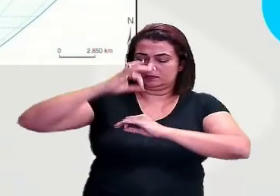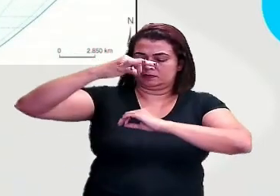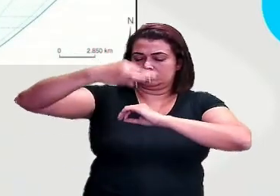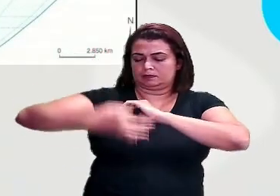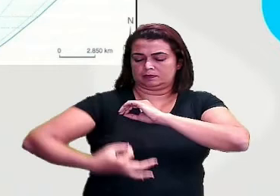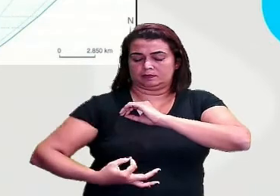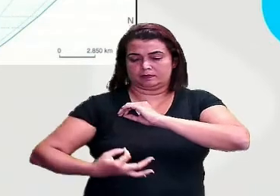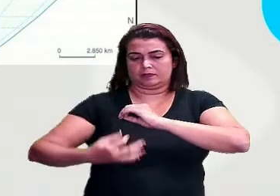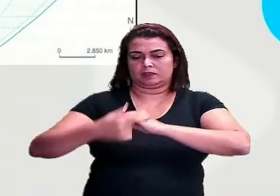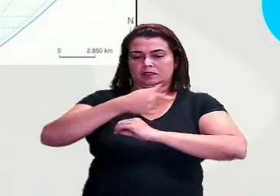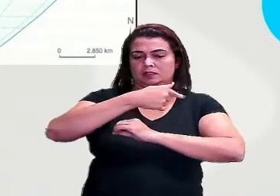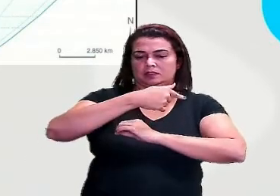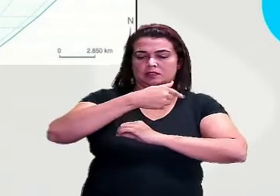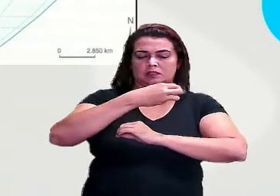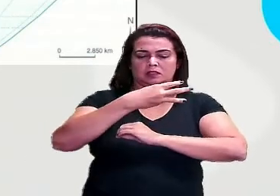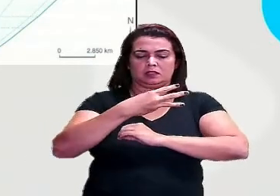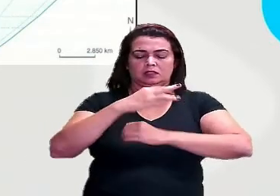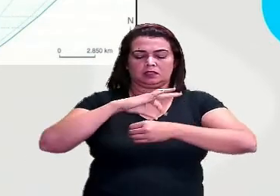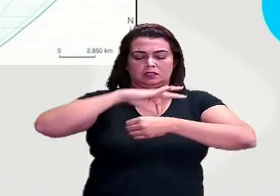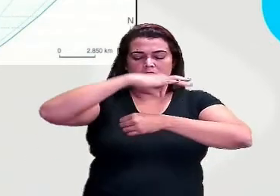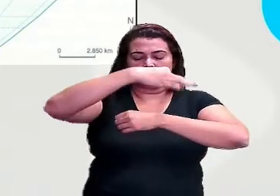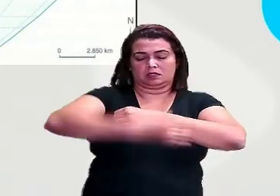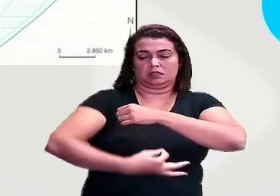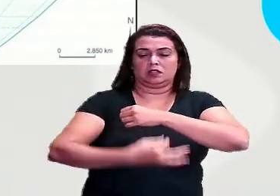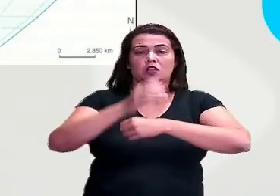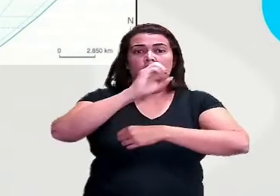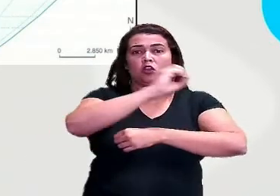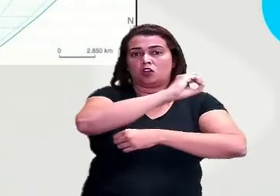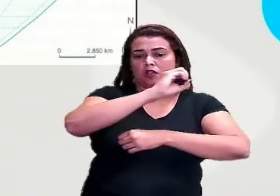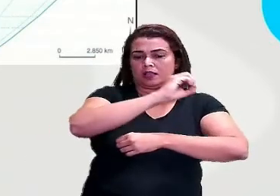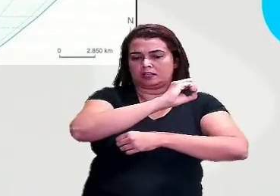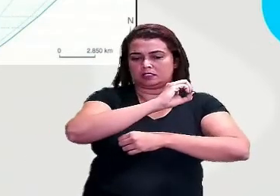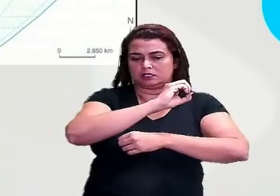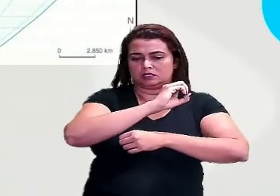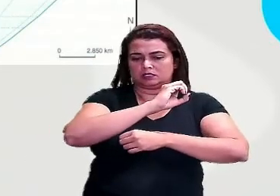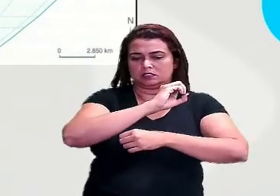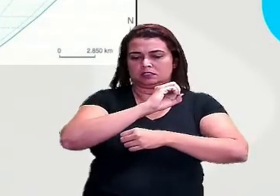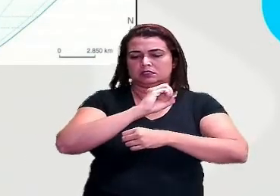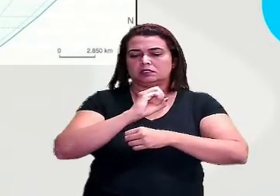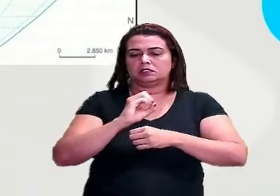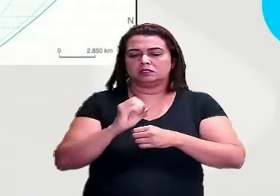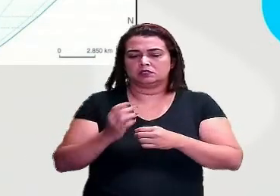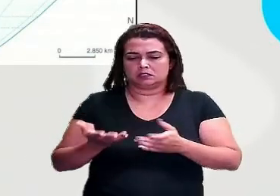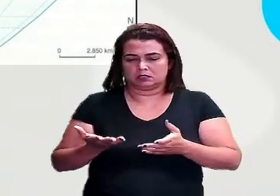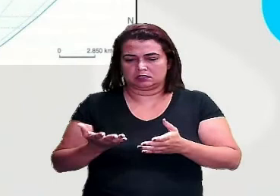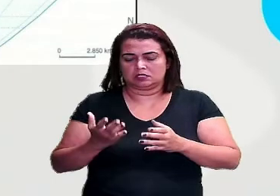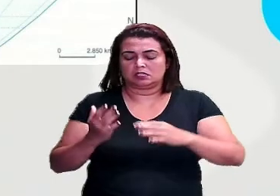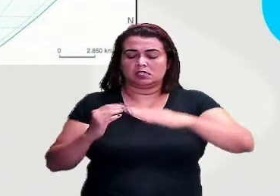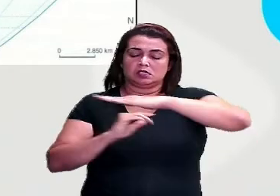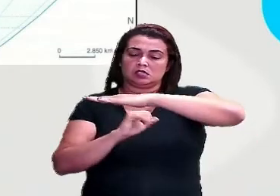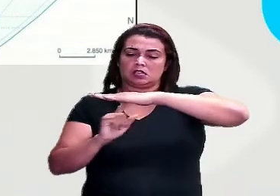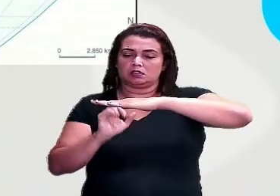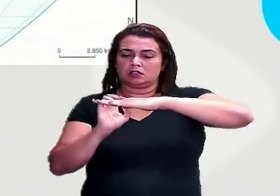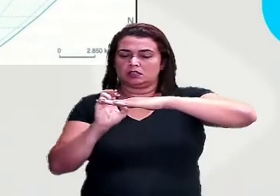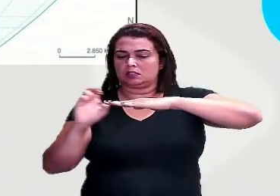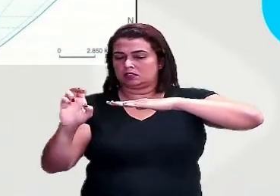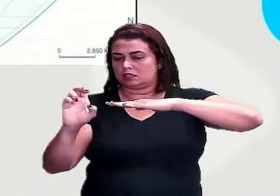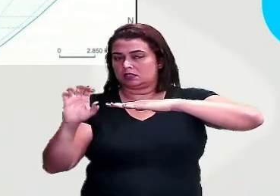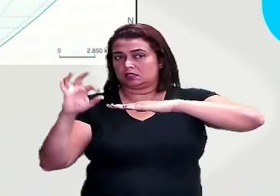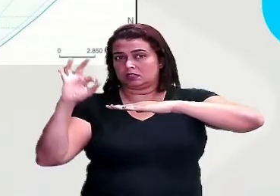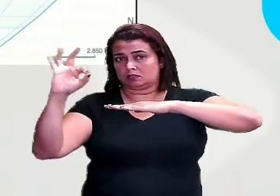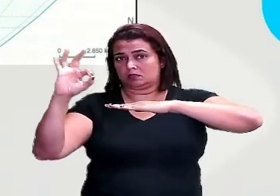e 73 graus de longitude oeste, né? Mas, e em relação à linha do Equador, 5